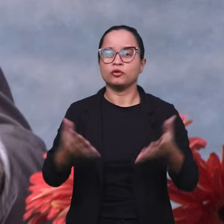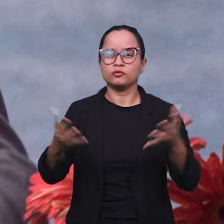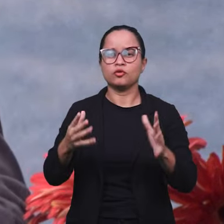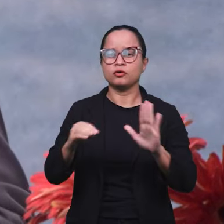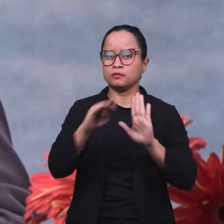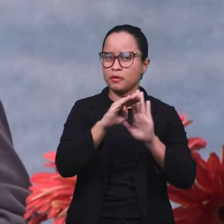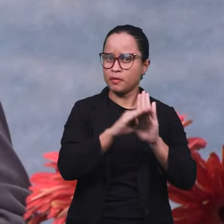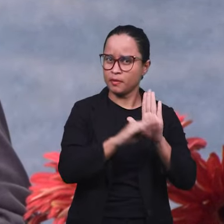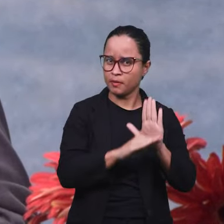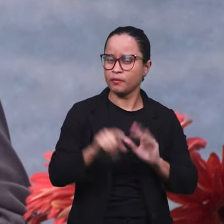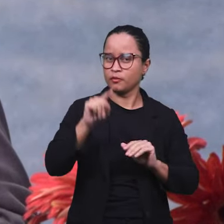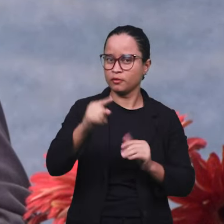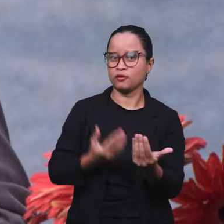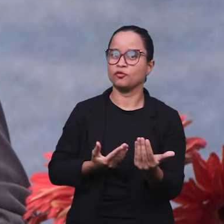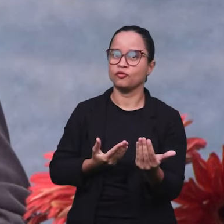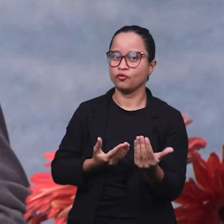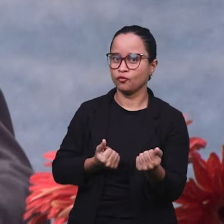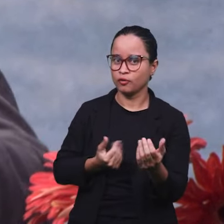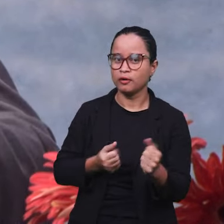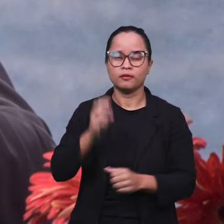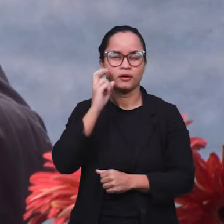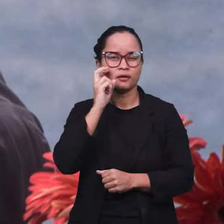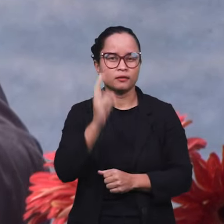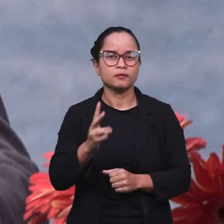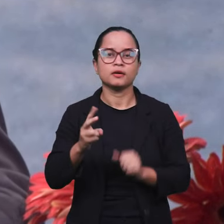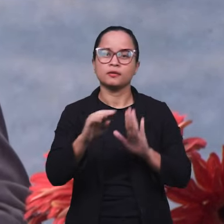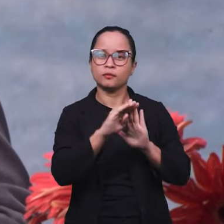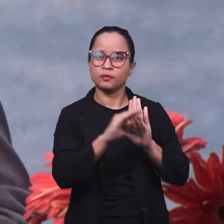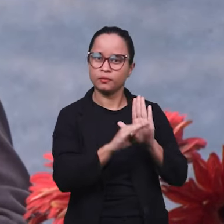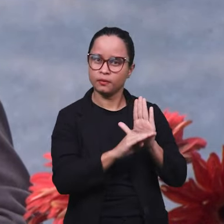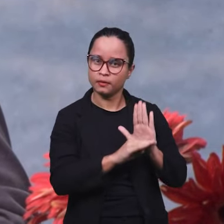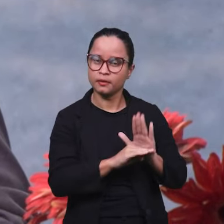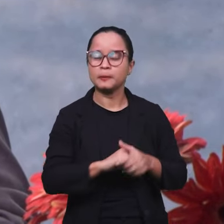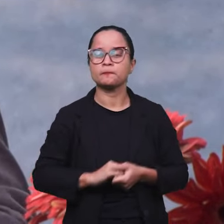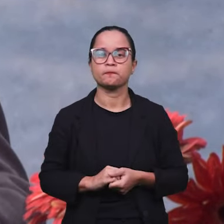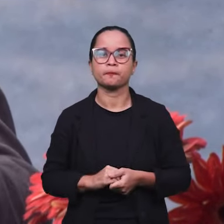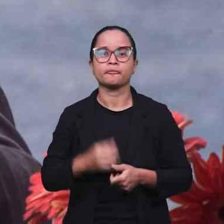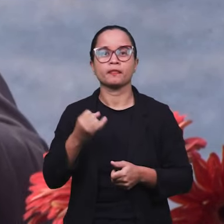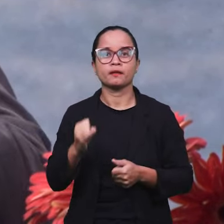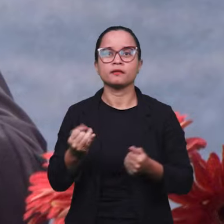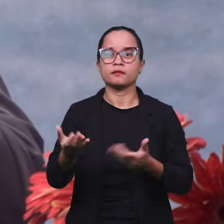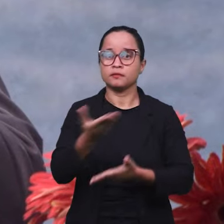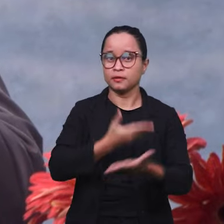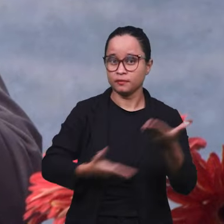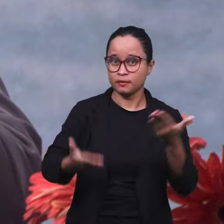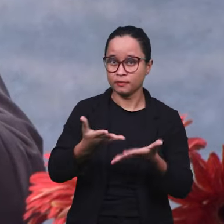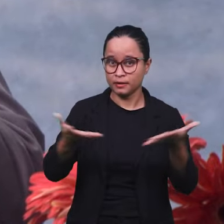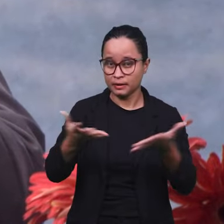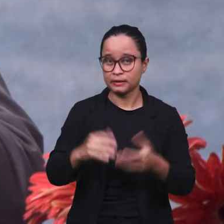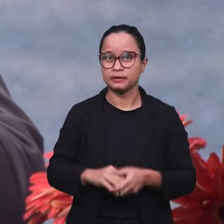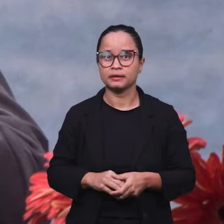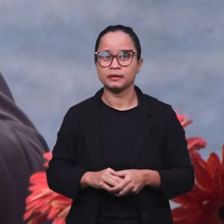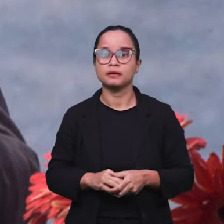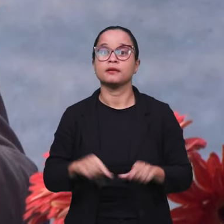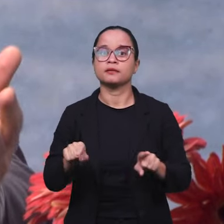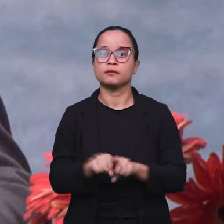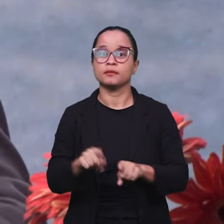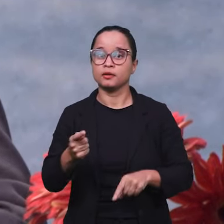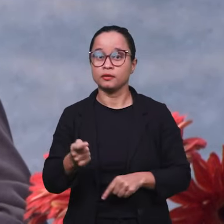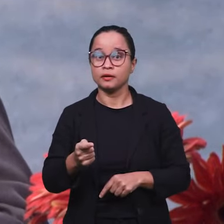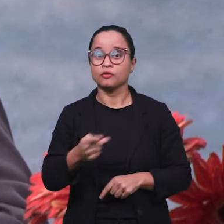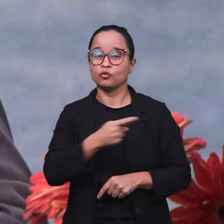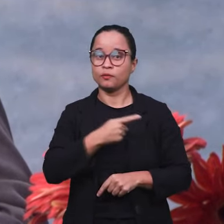sendo tratado no programa, para nós, para você jovem, para você que está assistindo o programa. E se tivemos uma participação de uma jovem de Orlando, agora nós